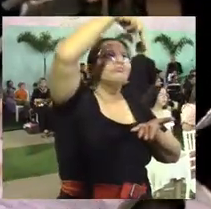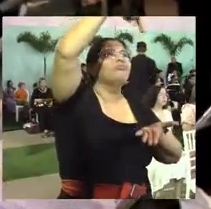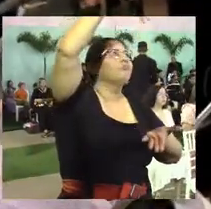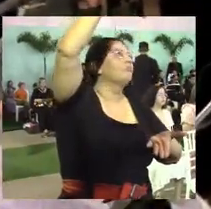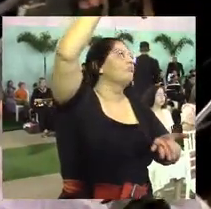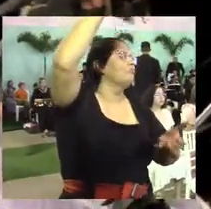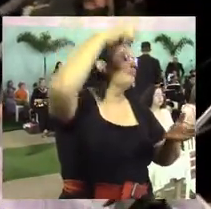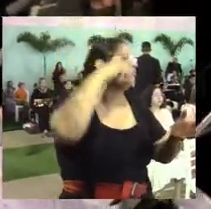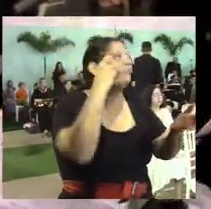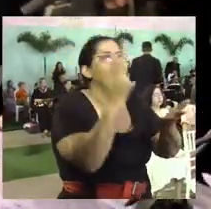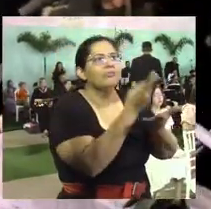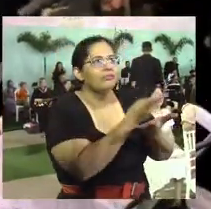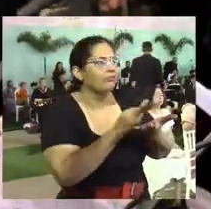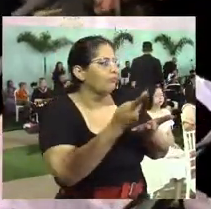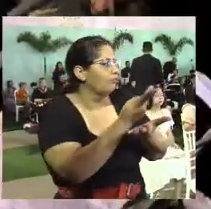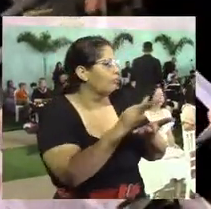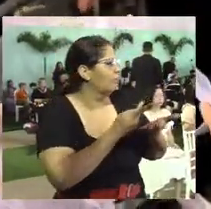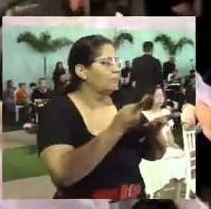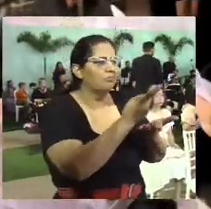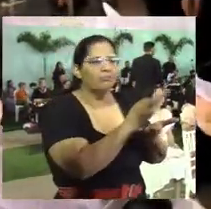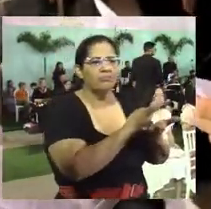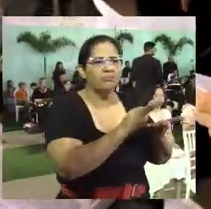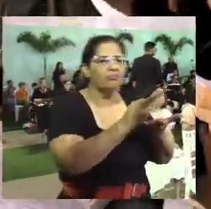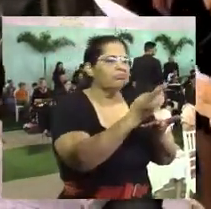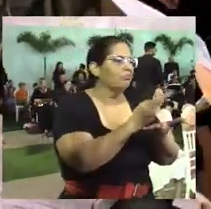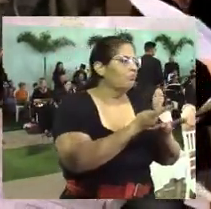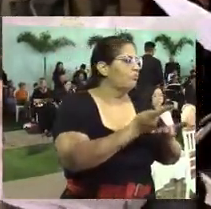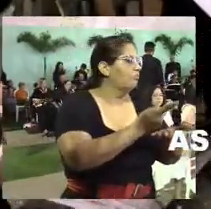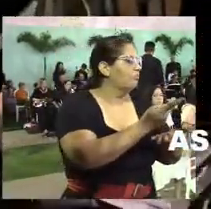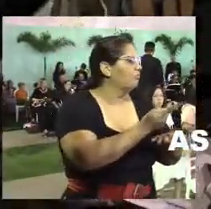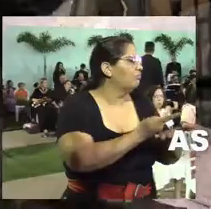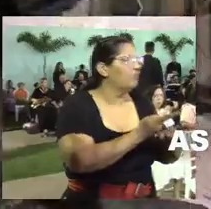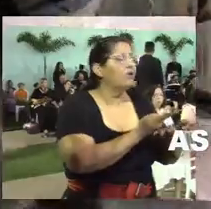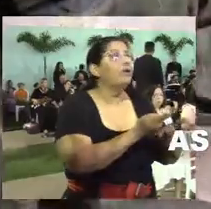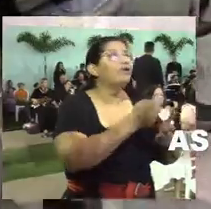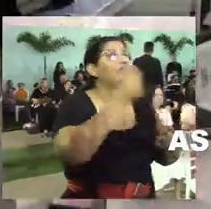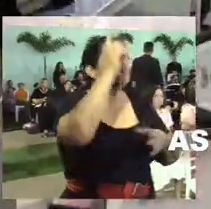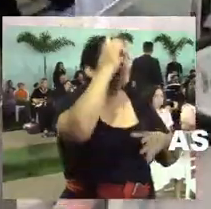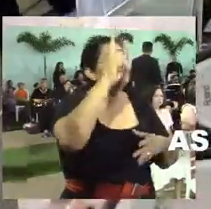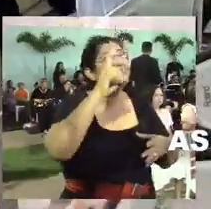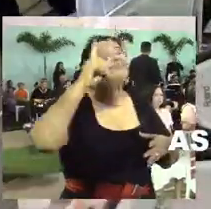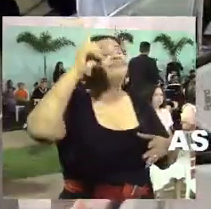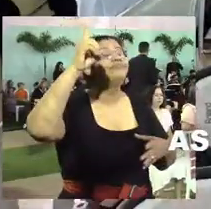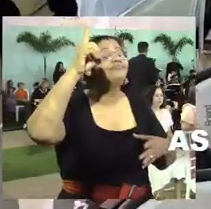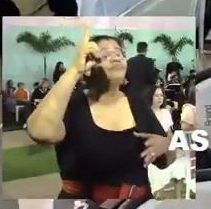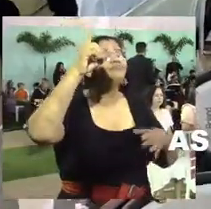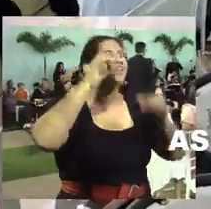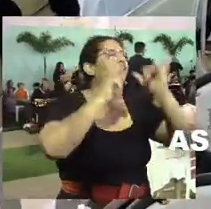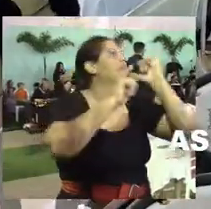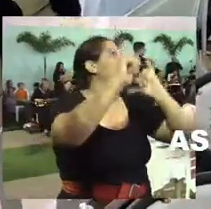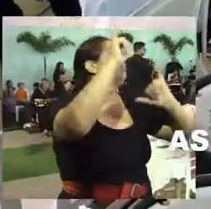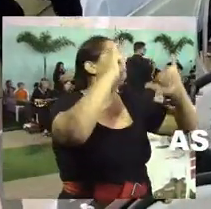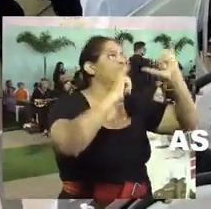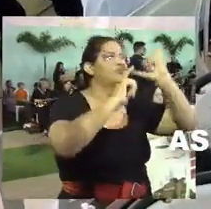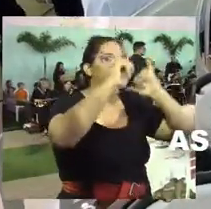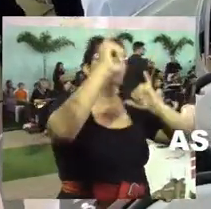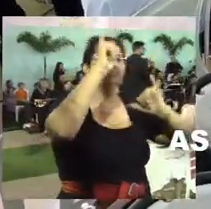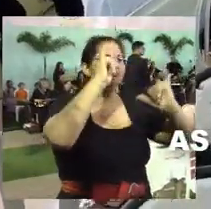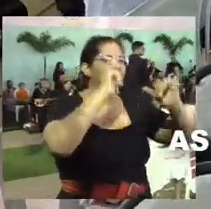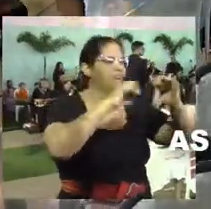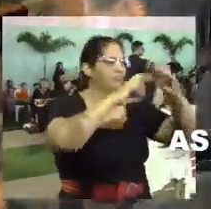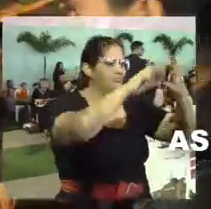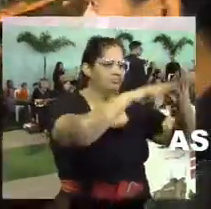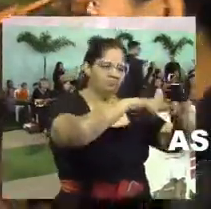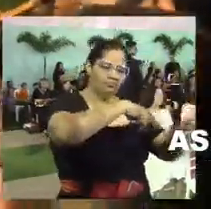procurar aquele que ele quis o passado